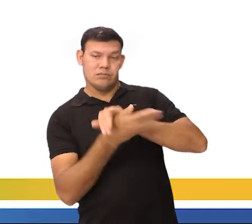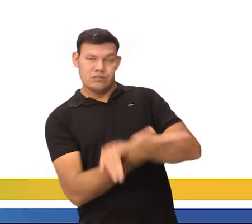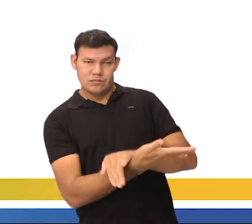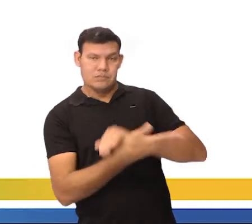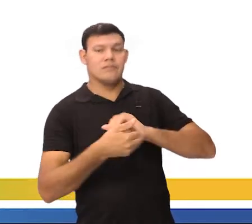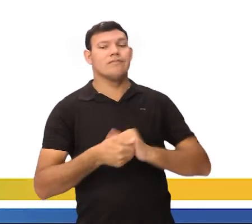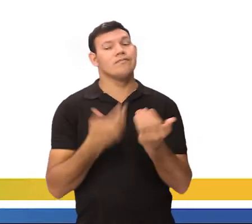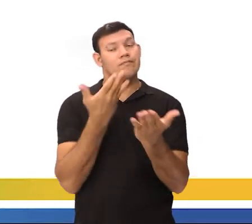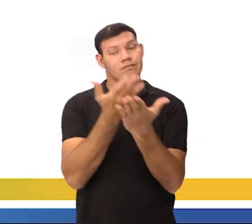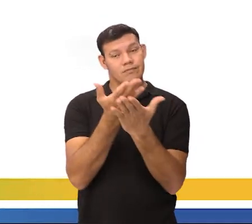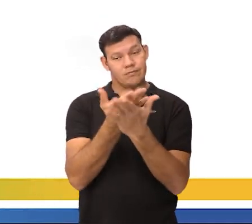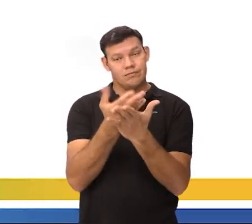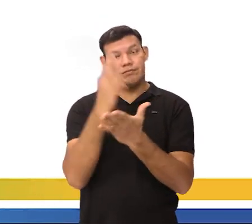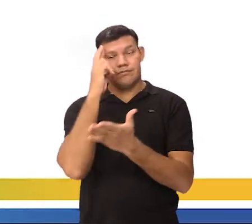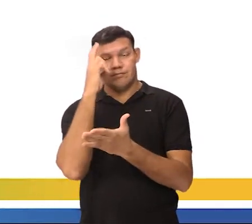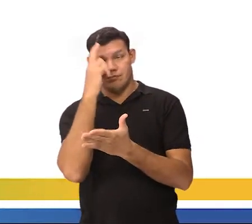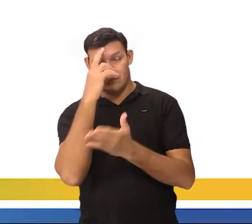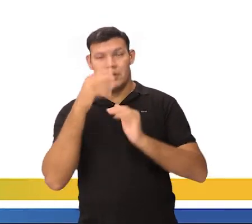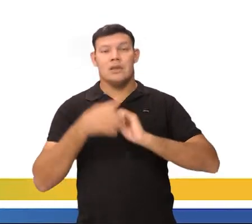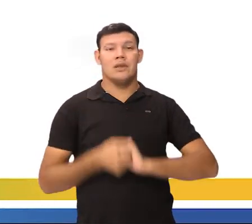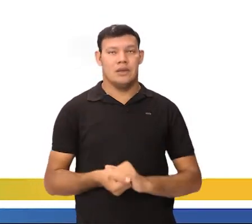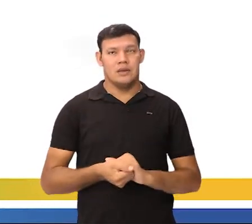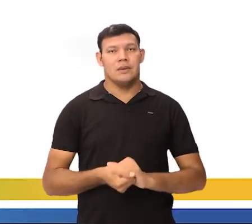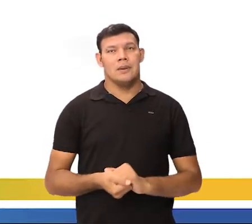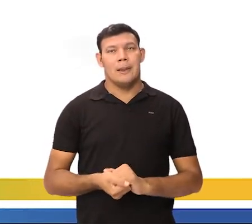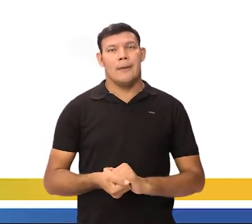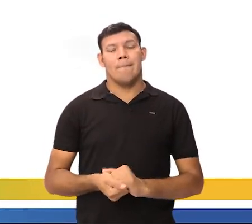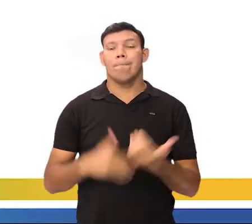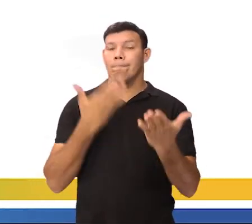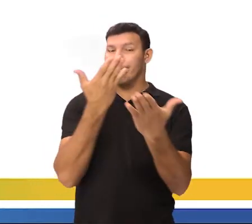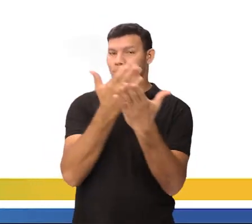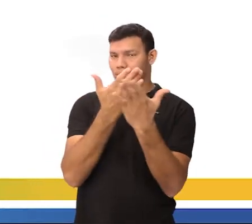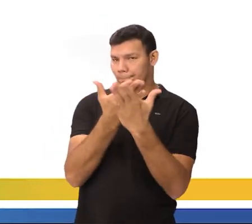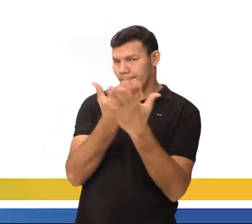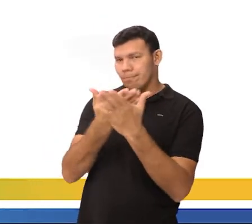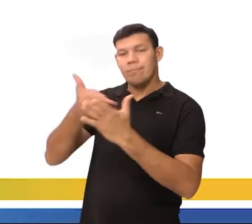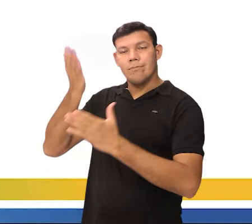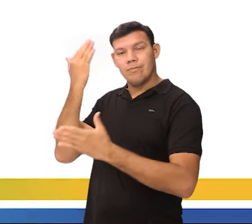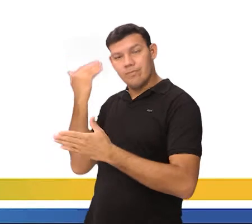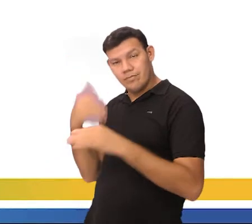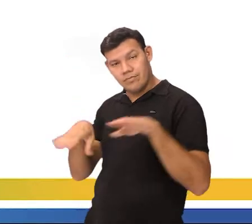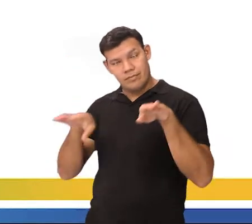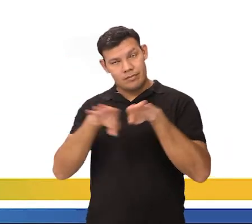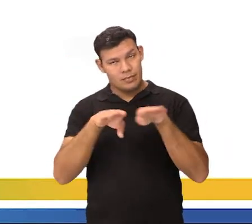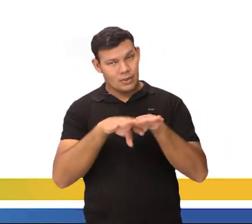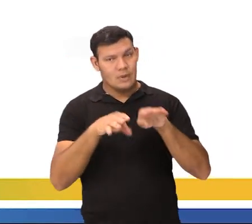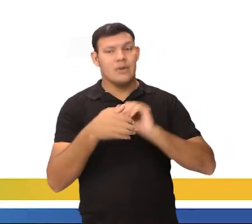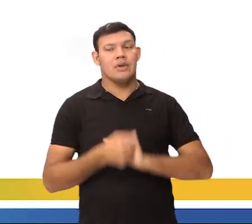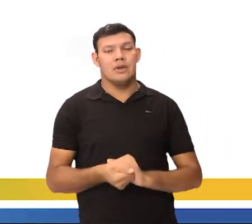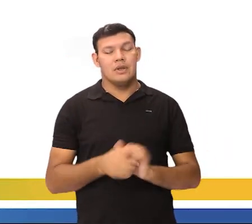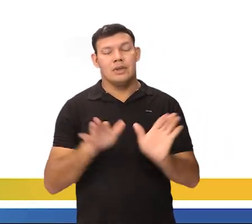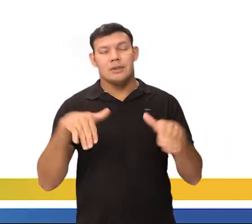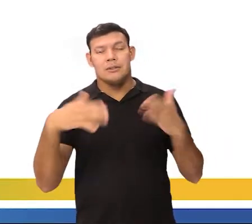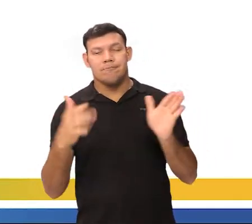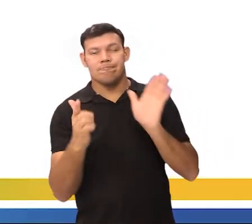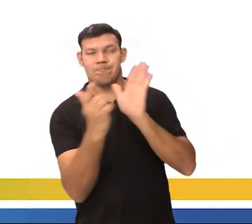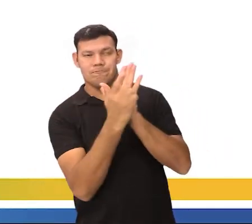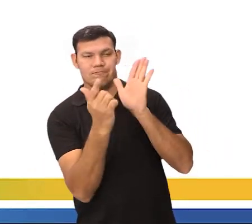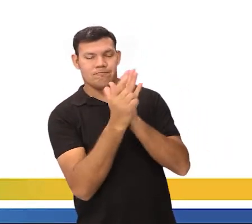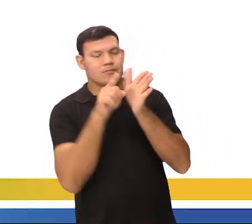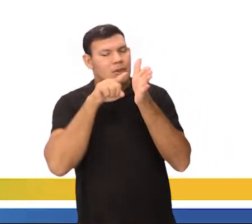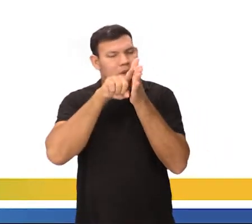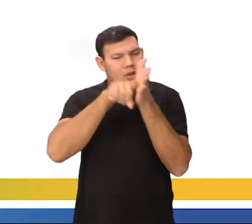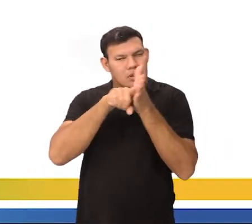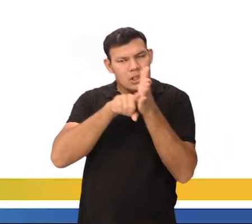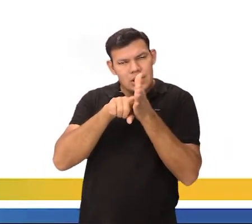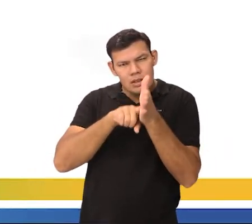é estudado pela história. Também é o estudo do passado, certo? A história, por ter esse papel de